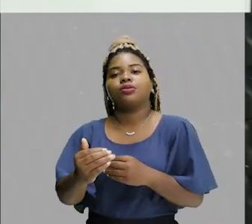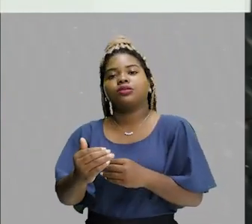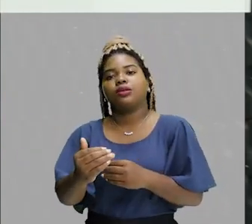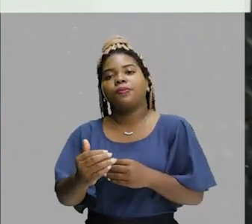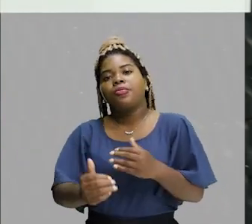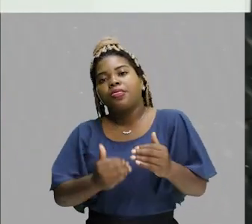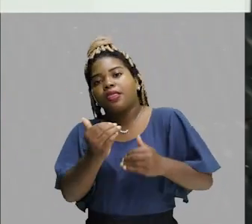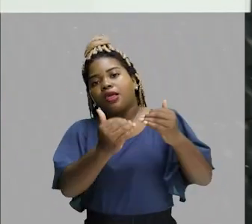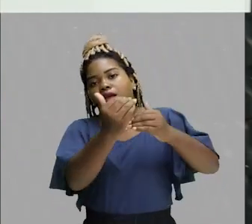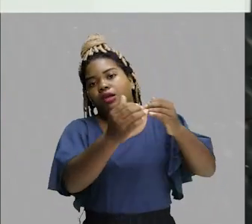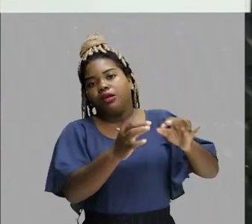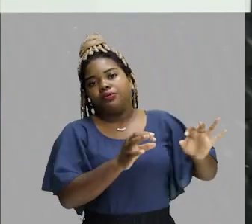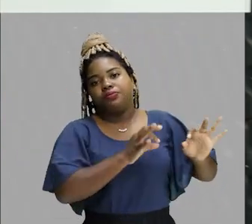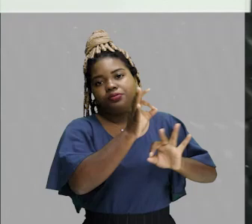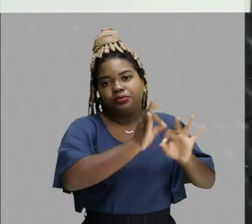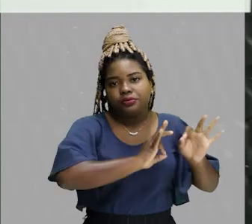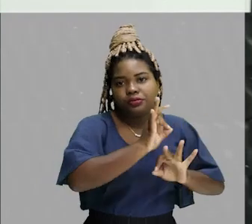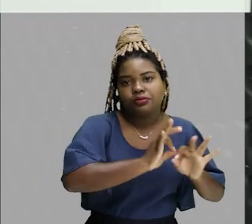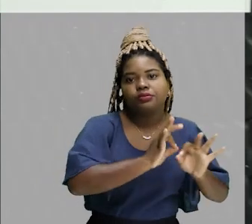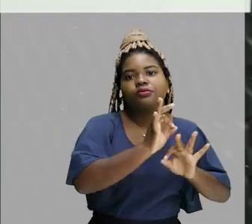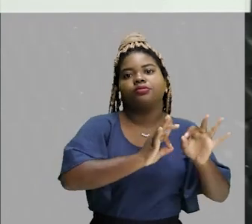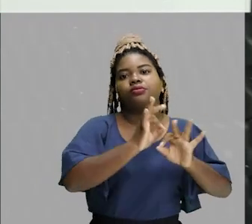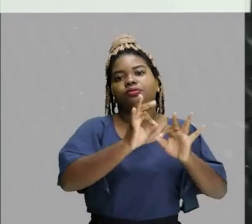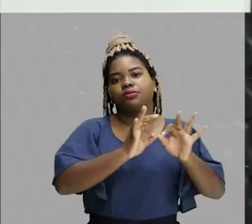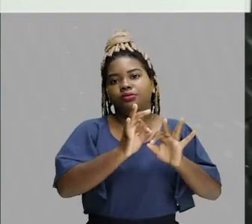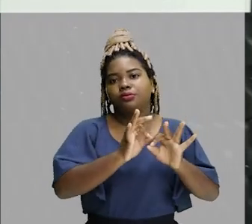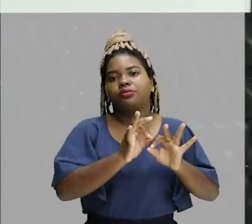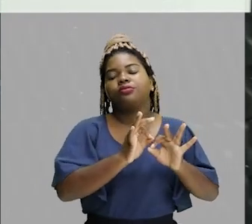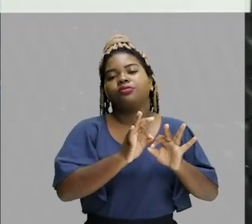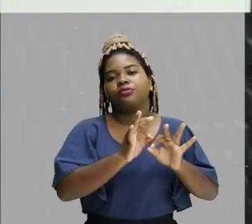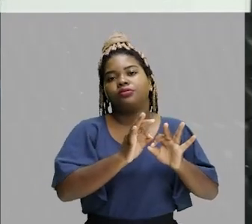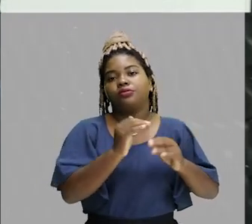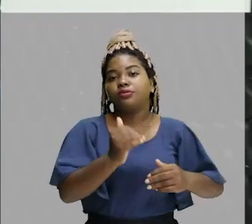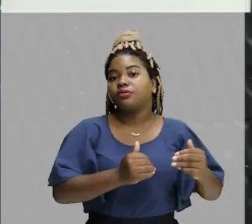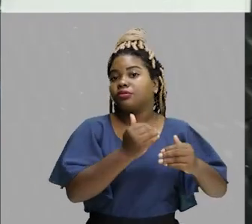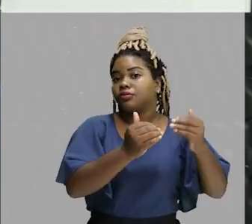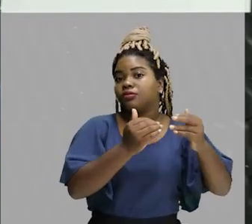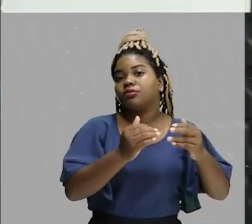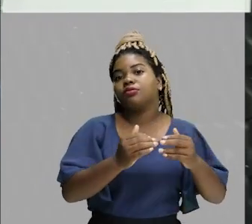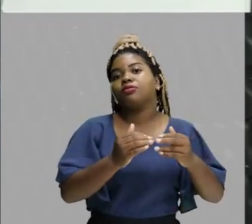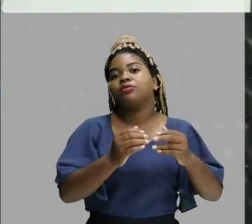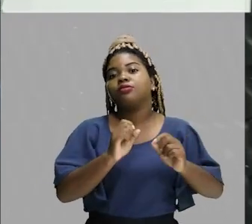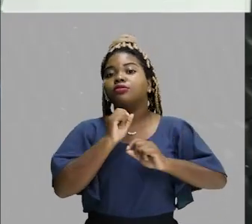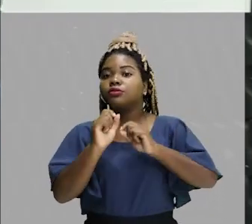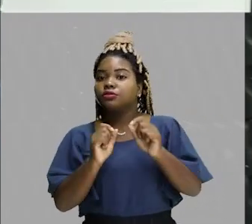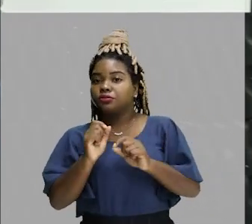construção, certo, de um novo